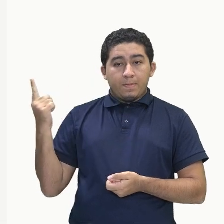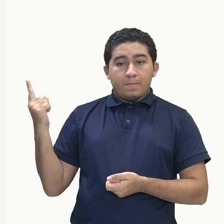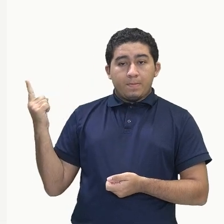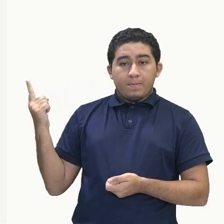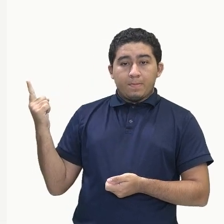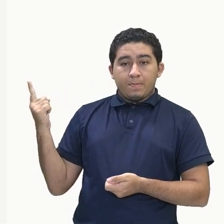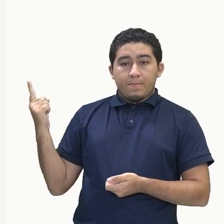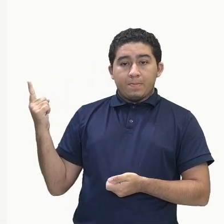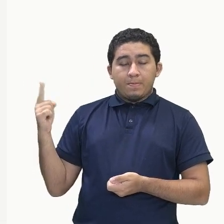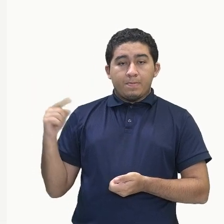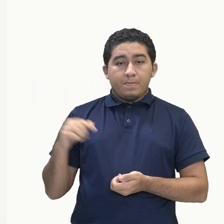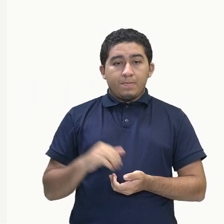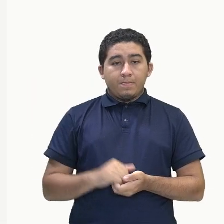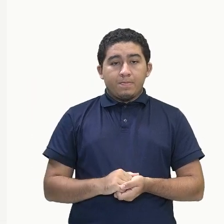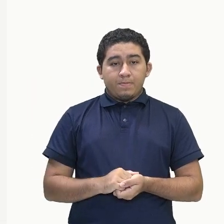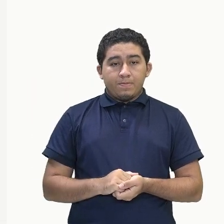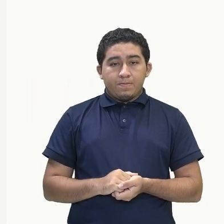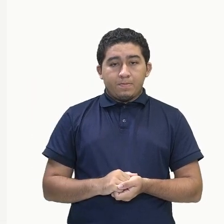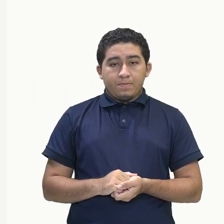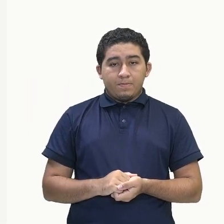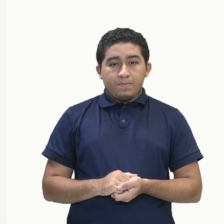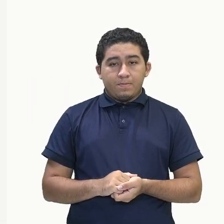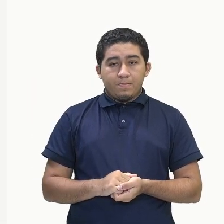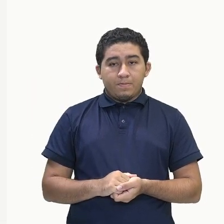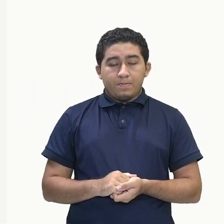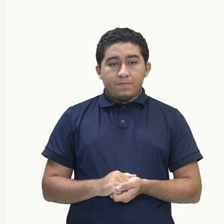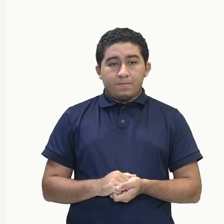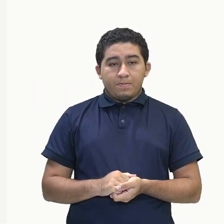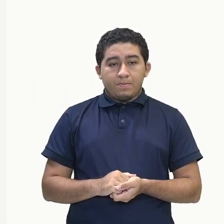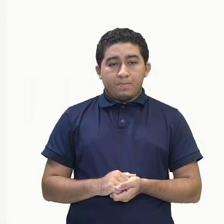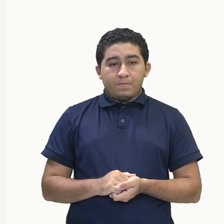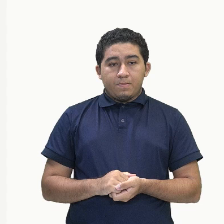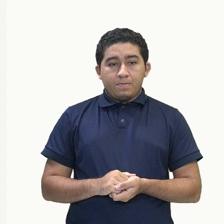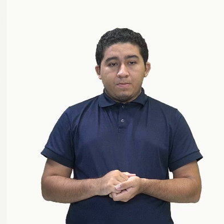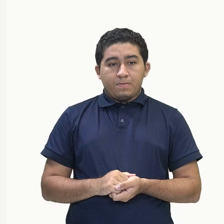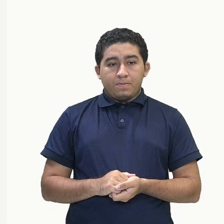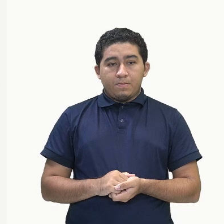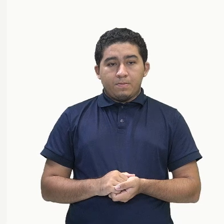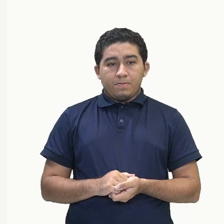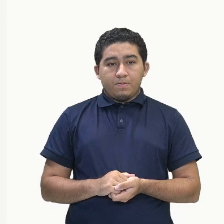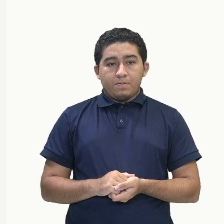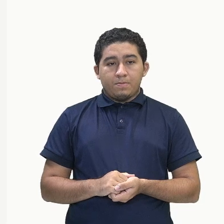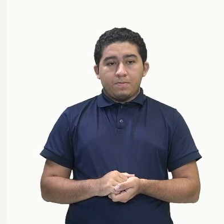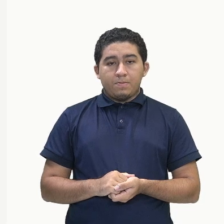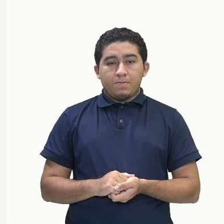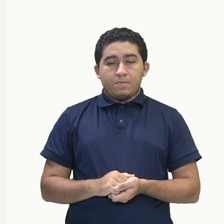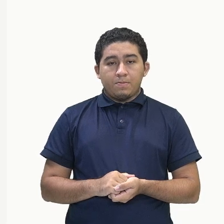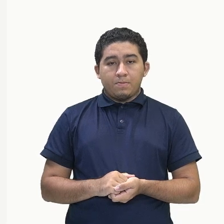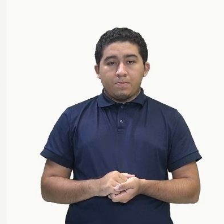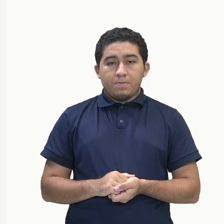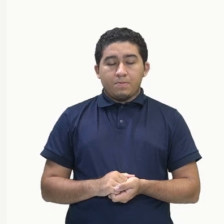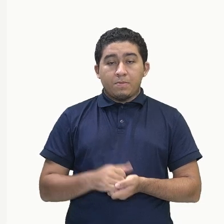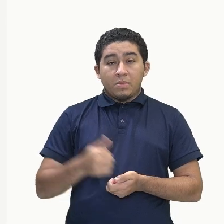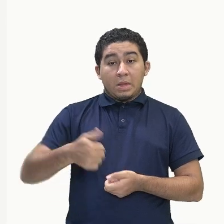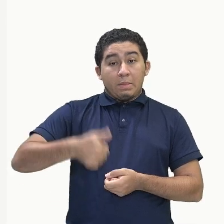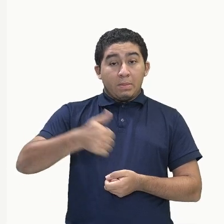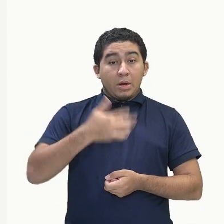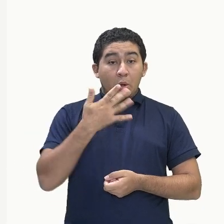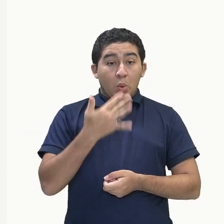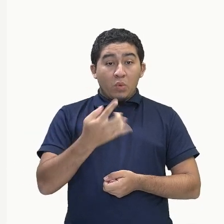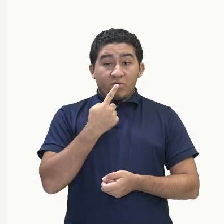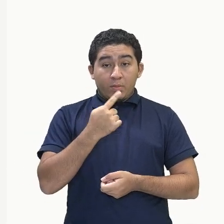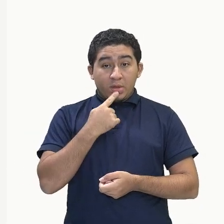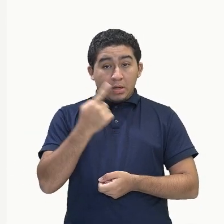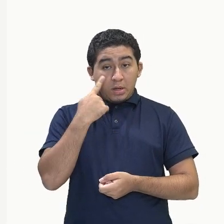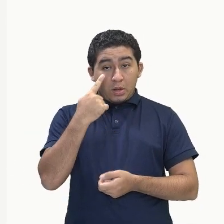Continuando. E aí o texto continua aqui, ó. Vou marcar primeiro as cognatas, né? Consultancy,